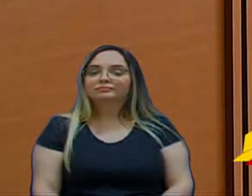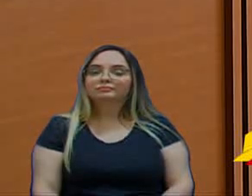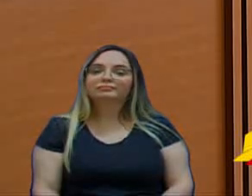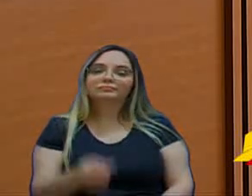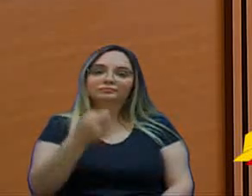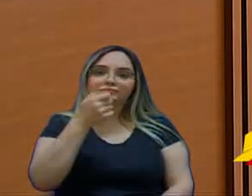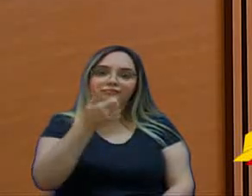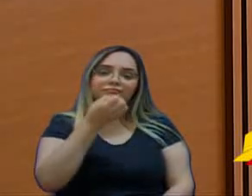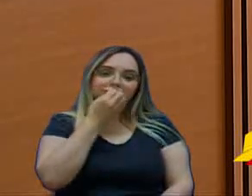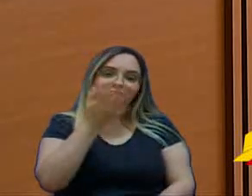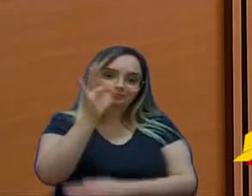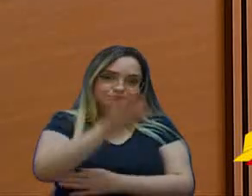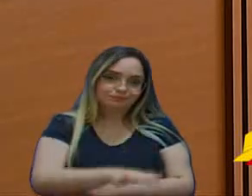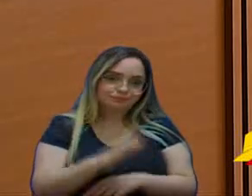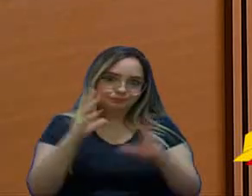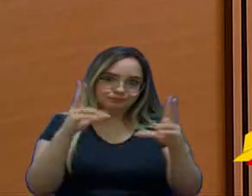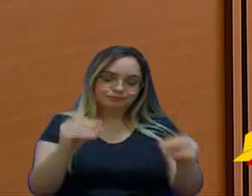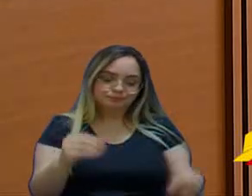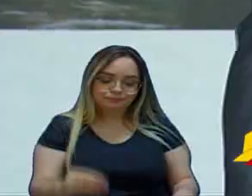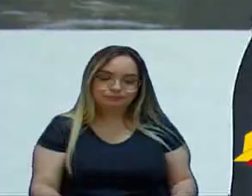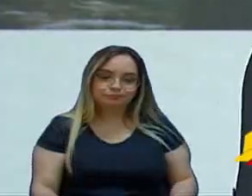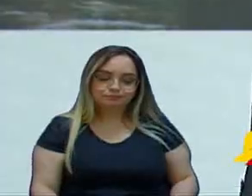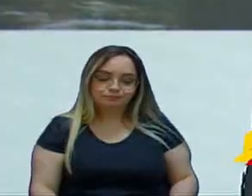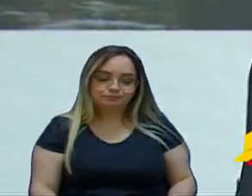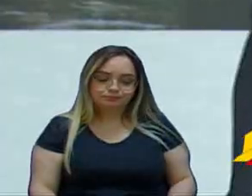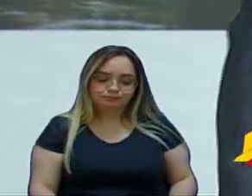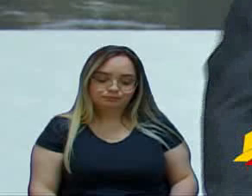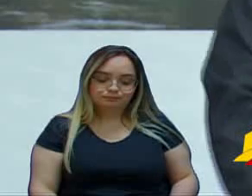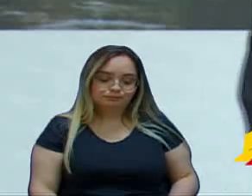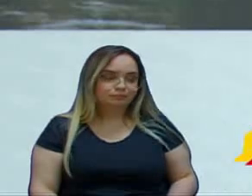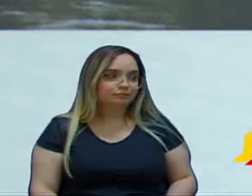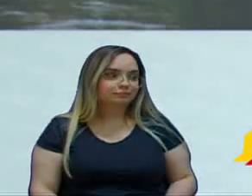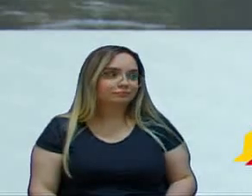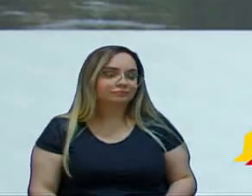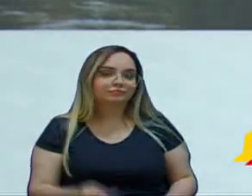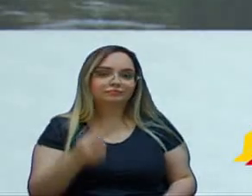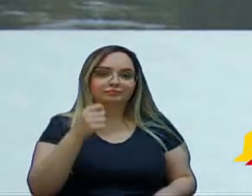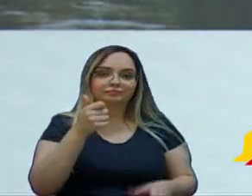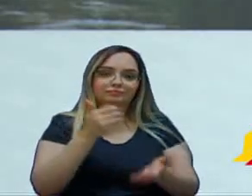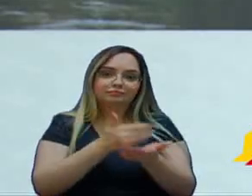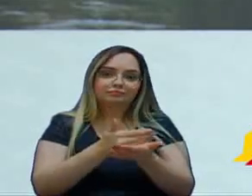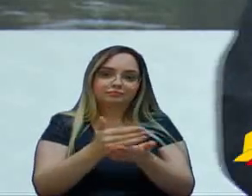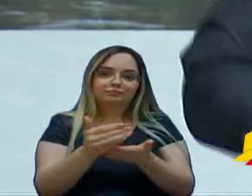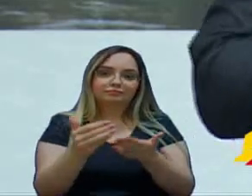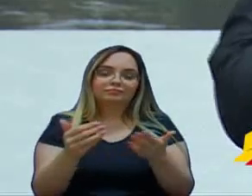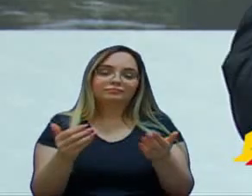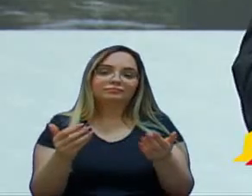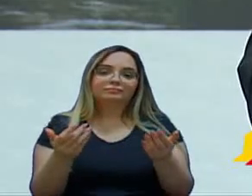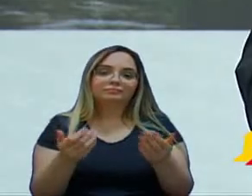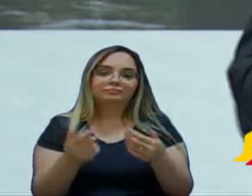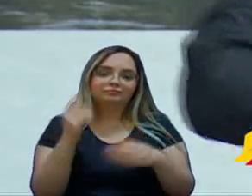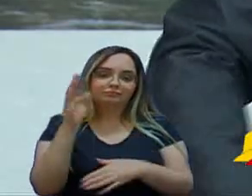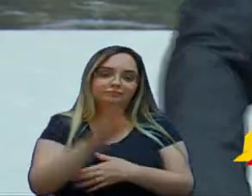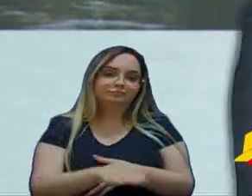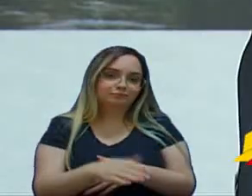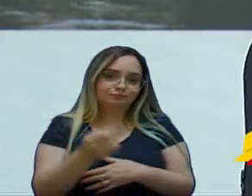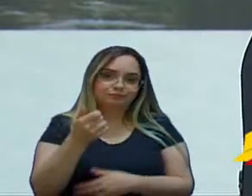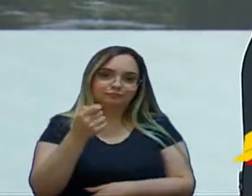Quase boa tarde a todos, um final de manhã para o início de uma tarde maravilhosa, abençoada por